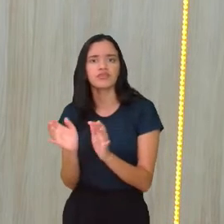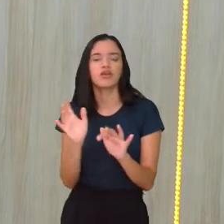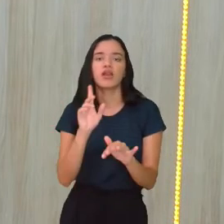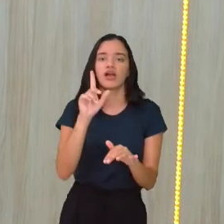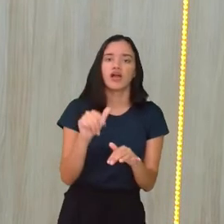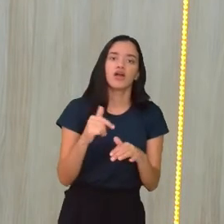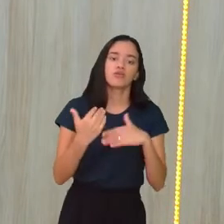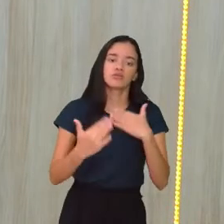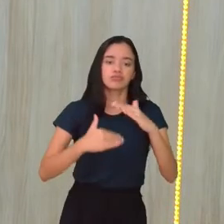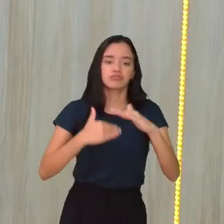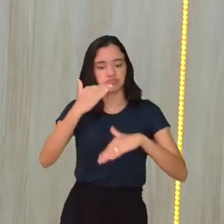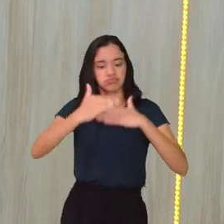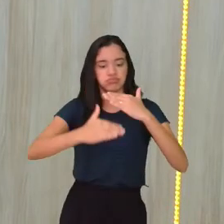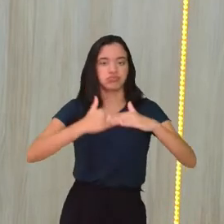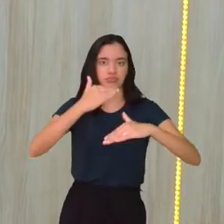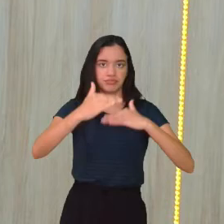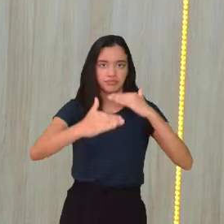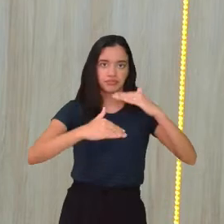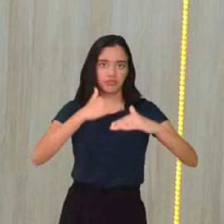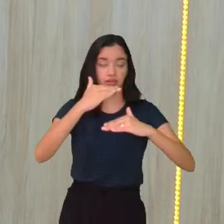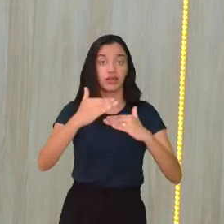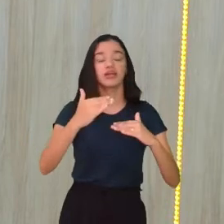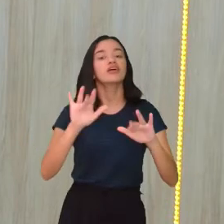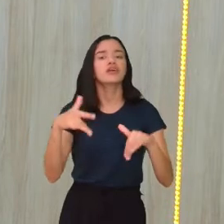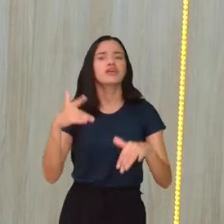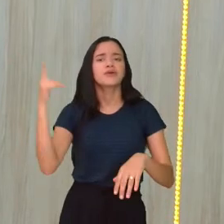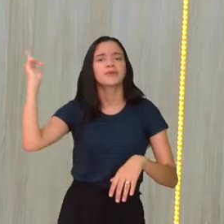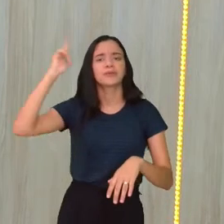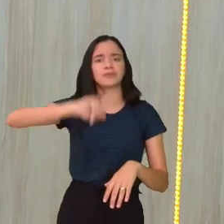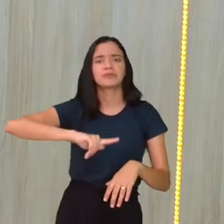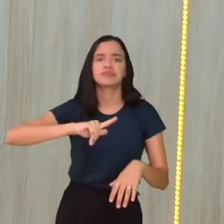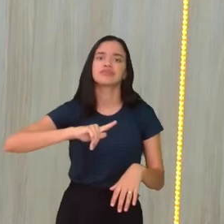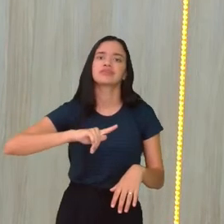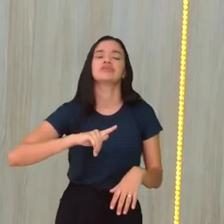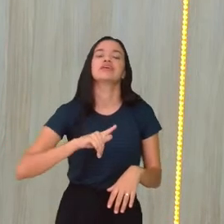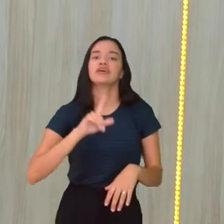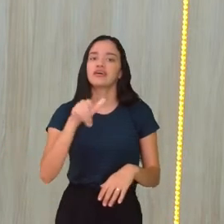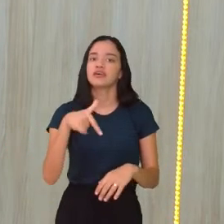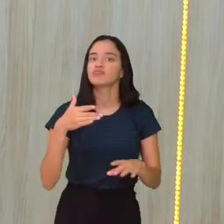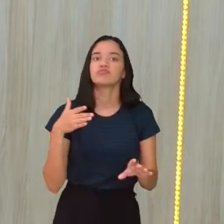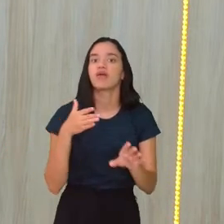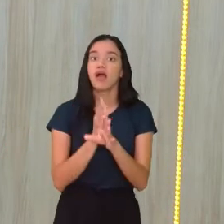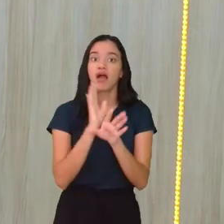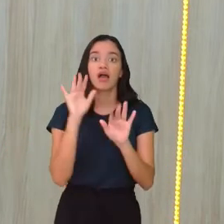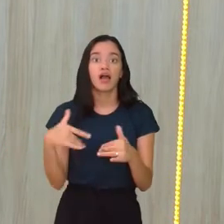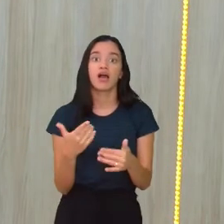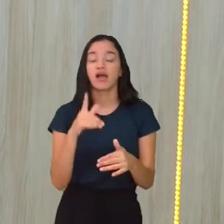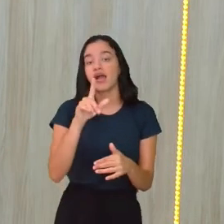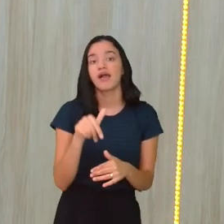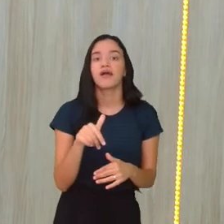que ele vá subindo, né, o nível e consiga chegar ali, de repente,